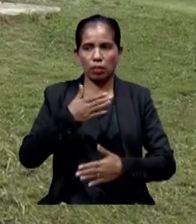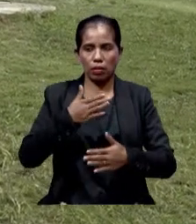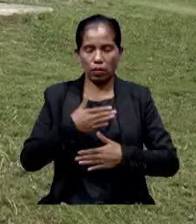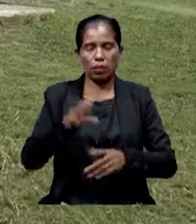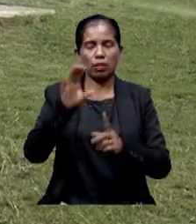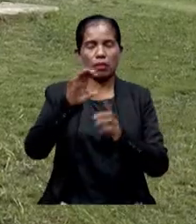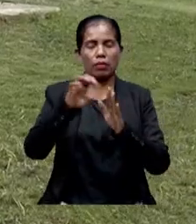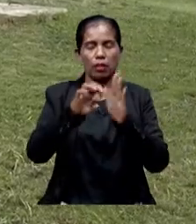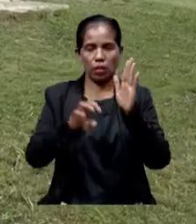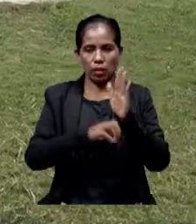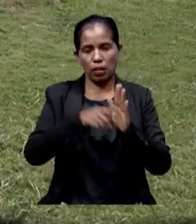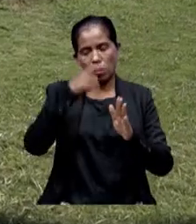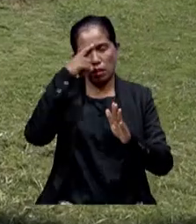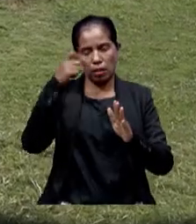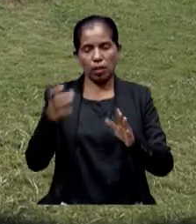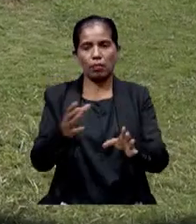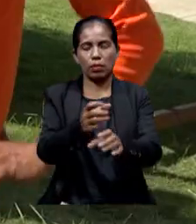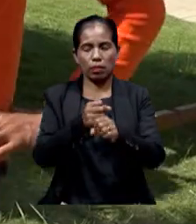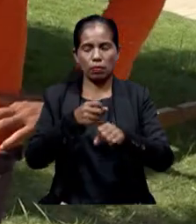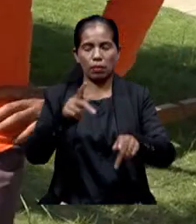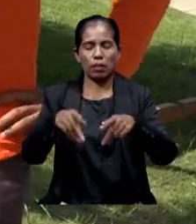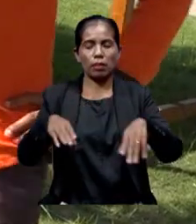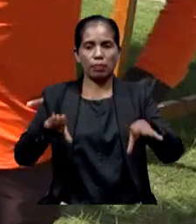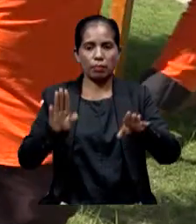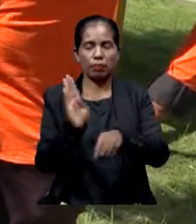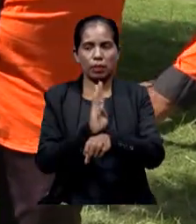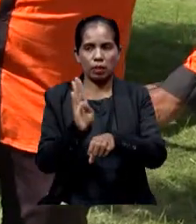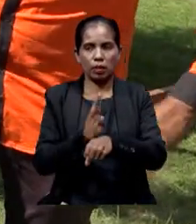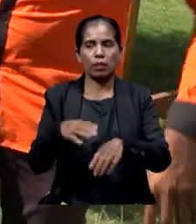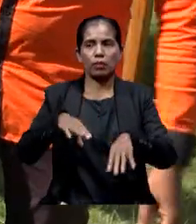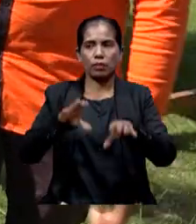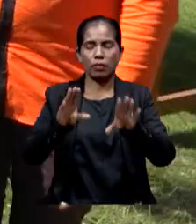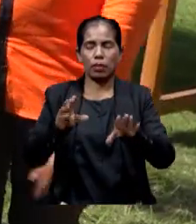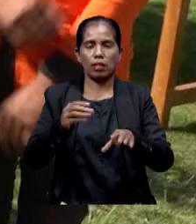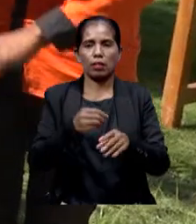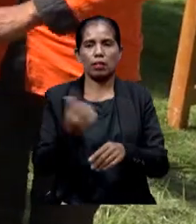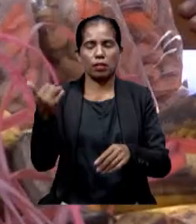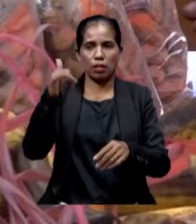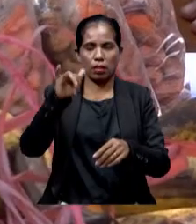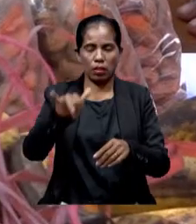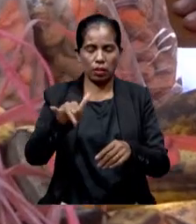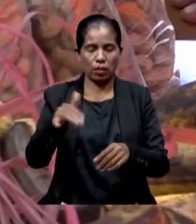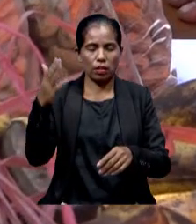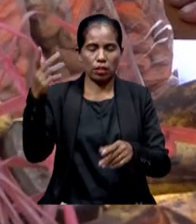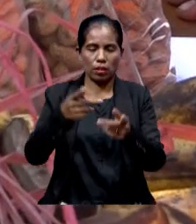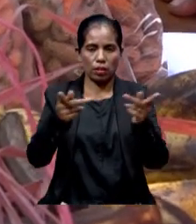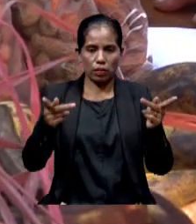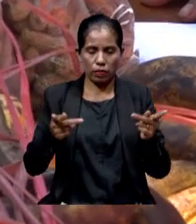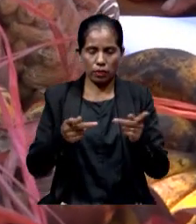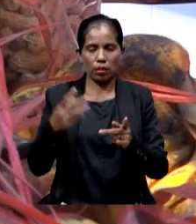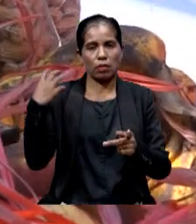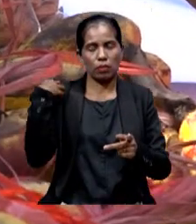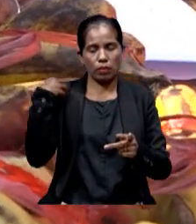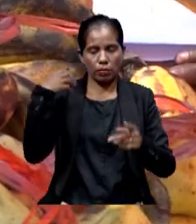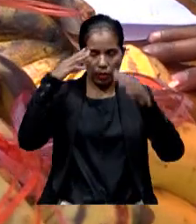chefe estaduniane, tamba simu negociante a Eleba Sira, a Tufan Sira ne produto e a recinto palácio